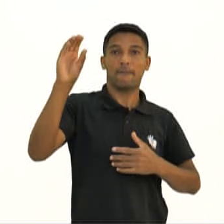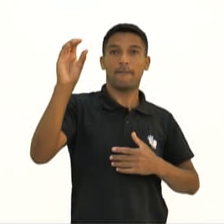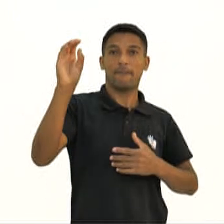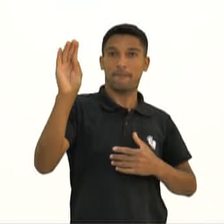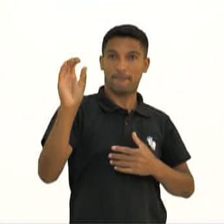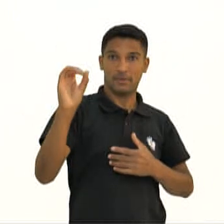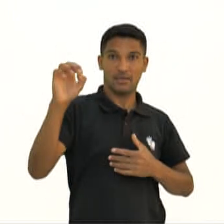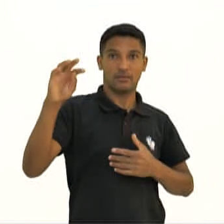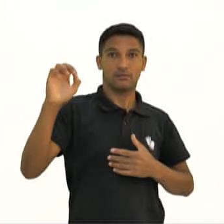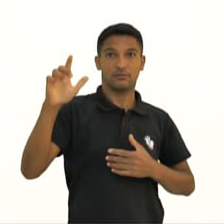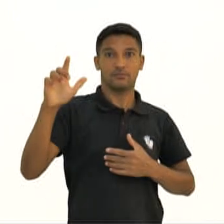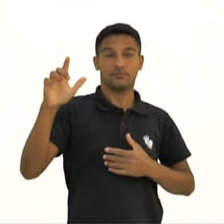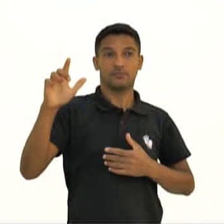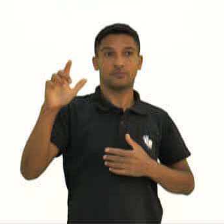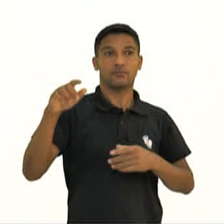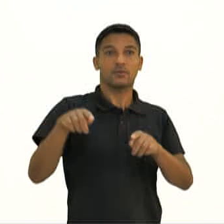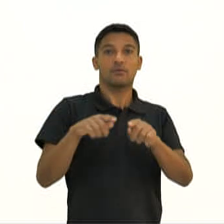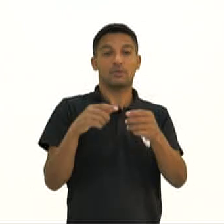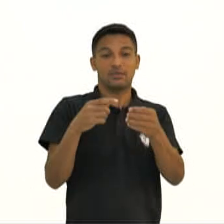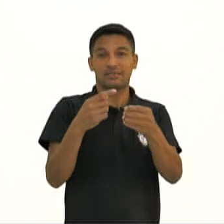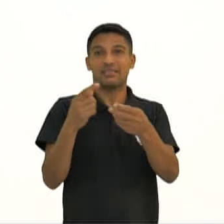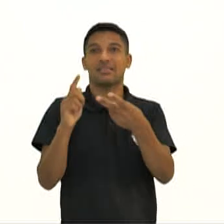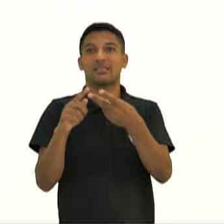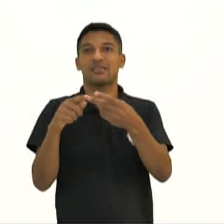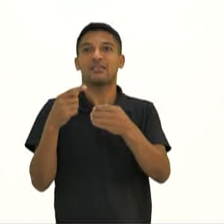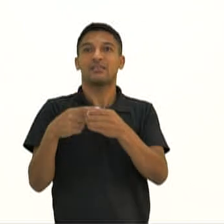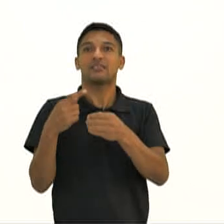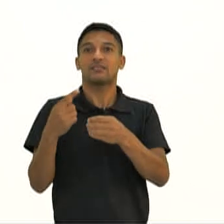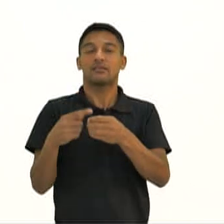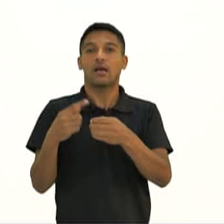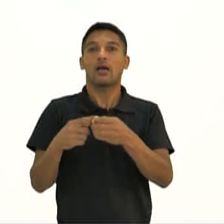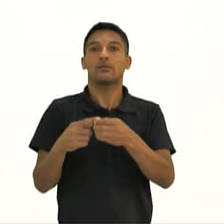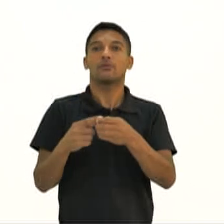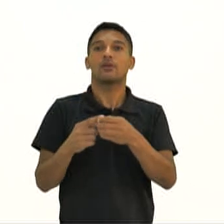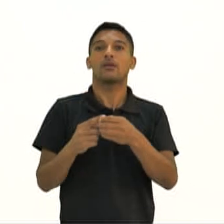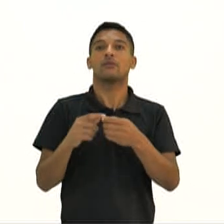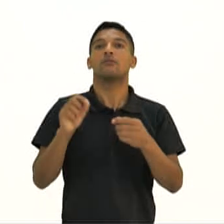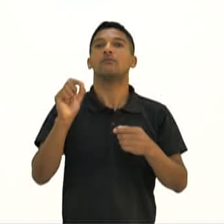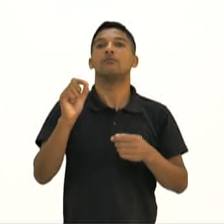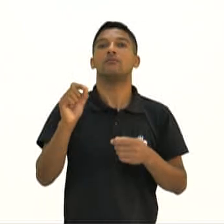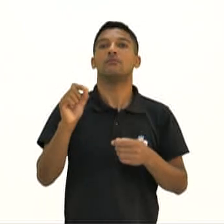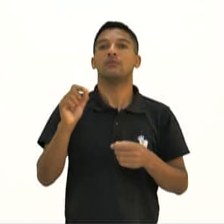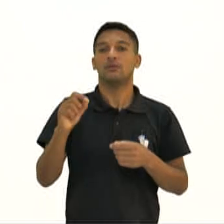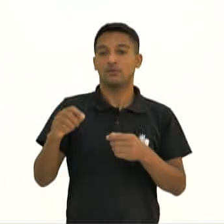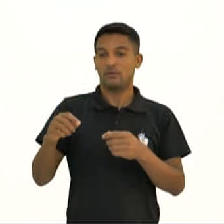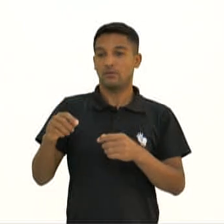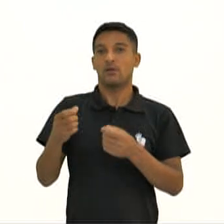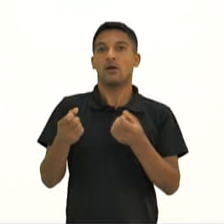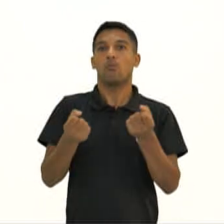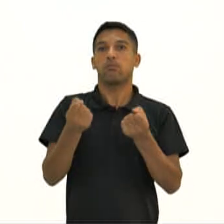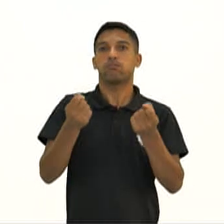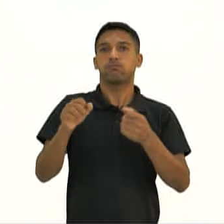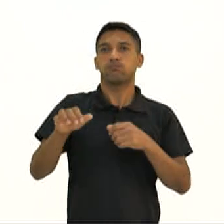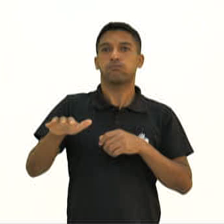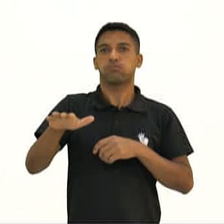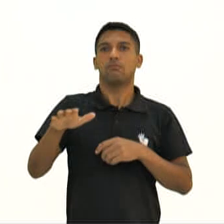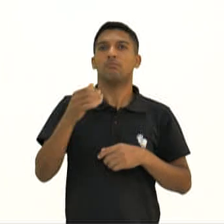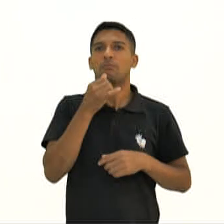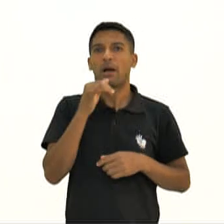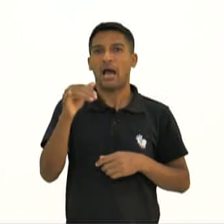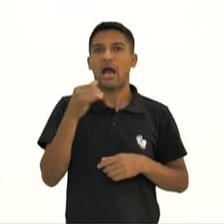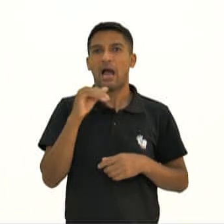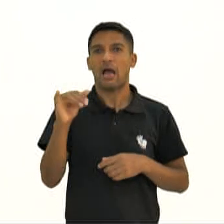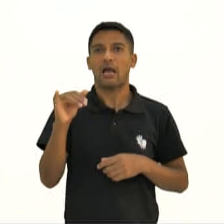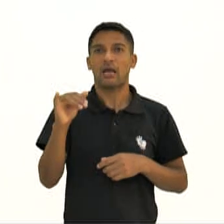europeias. As cidades inteligentes, né, com a automatização de alguns serviços, uma economia sustentável e a